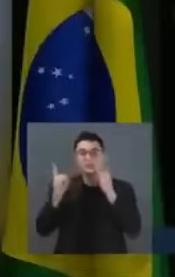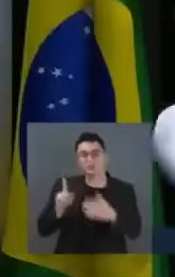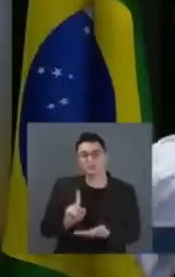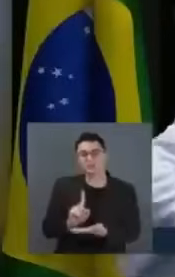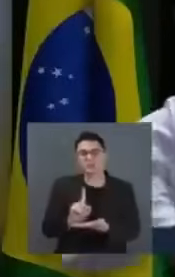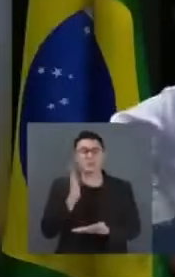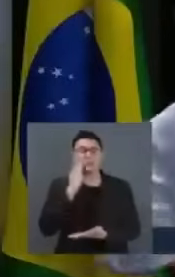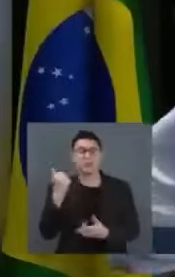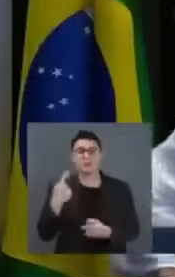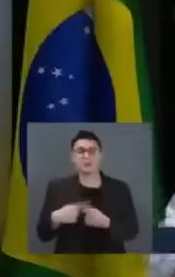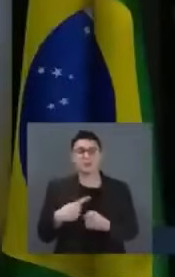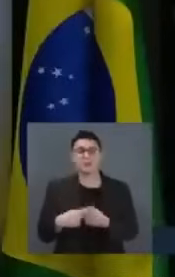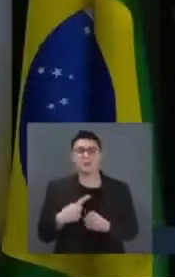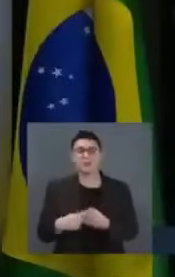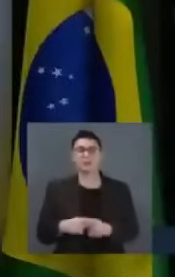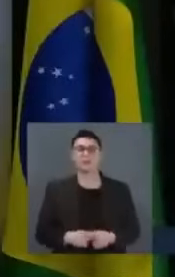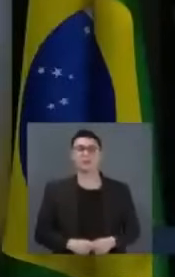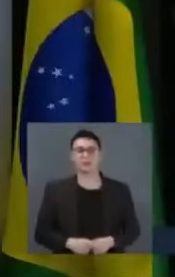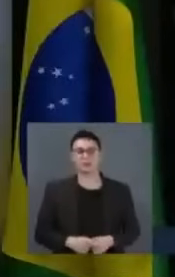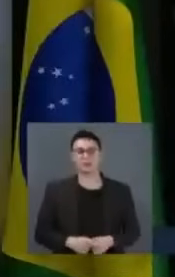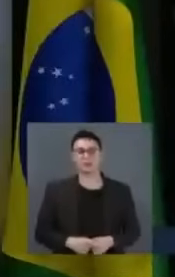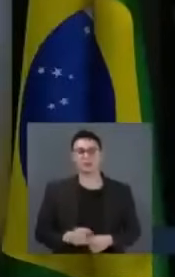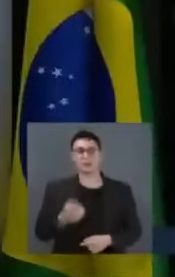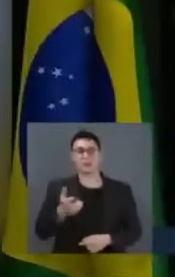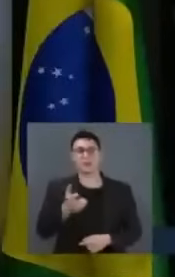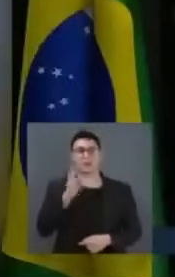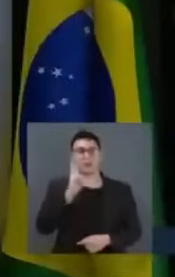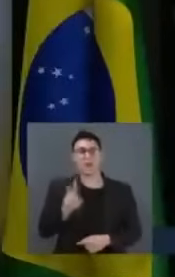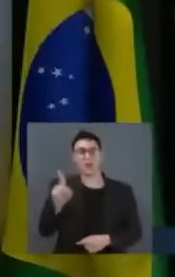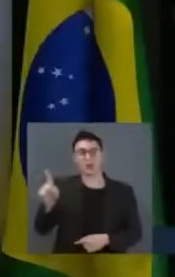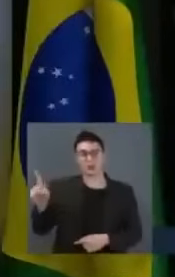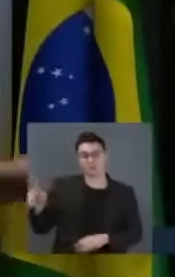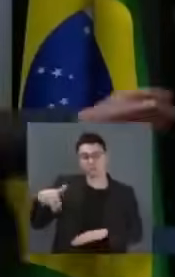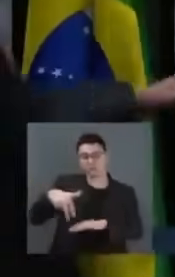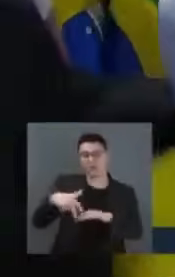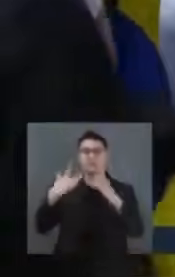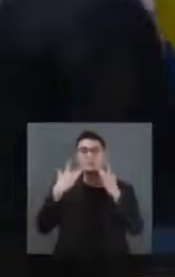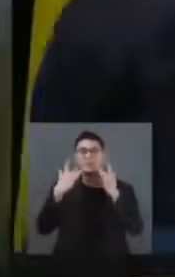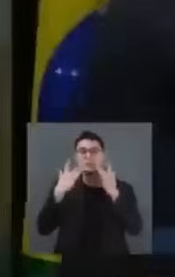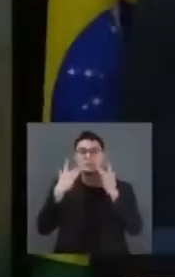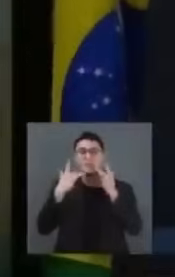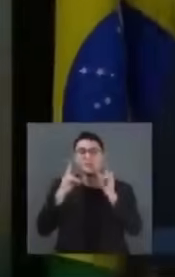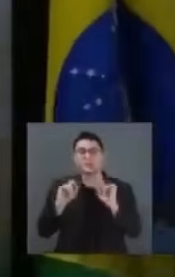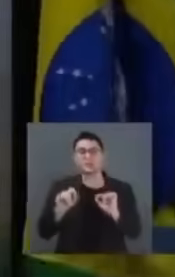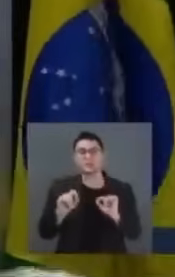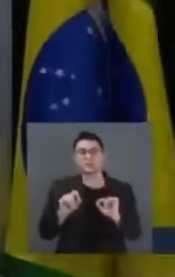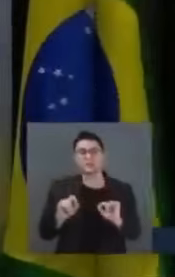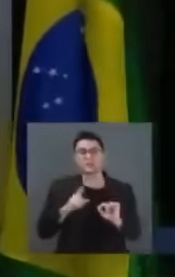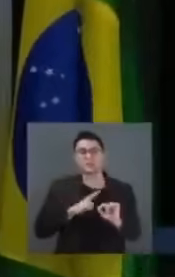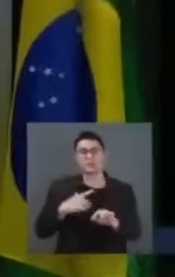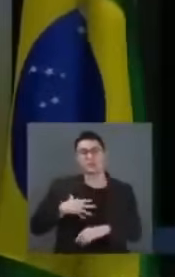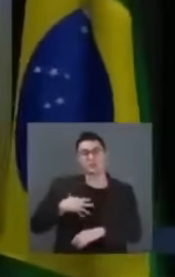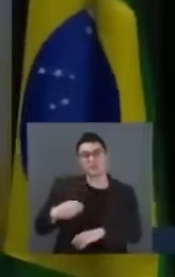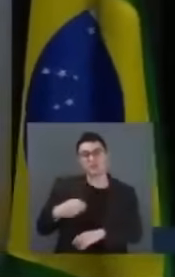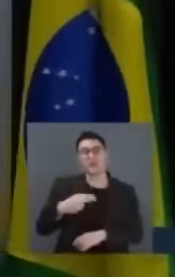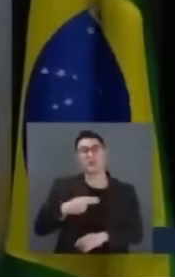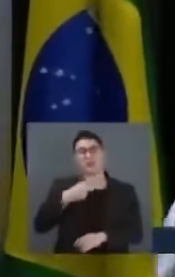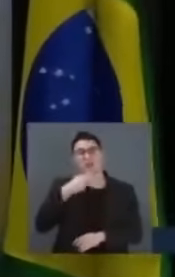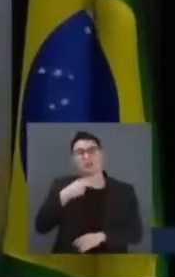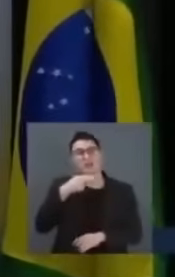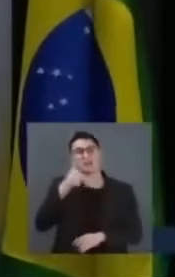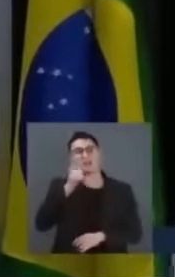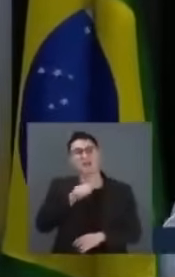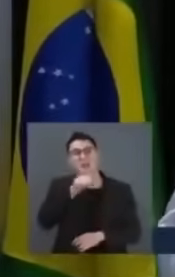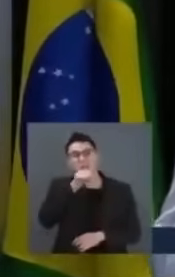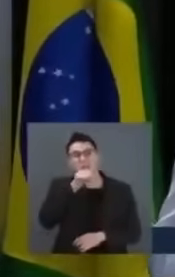vimos. Sabe por quê? Porque eu quero ver ela encenando a filha, a neta, a mãe,